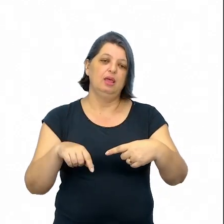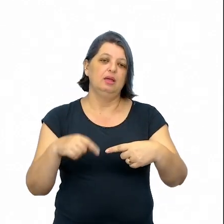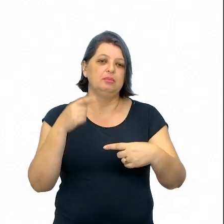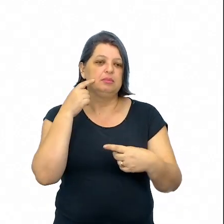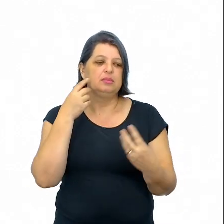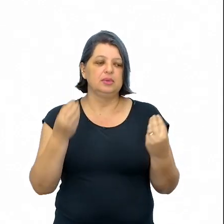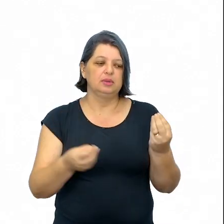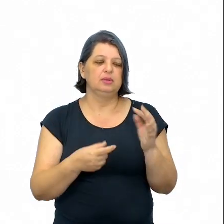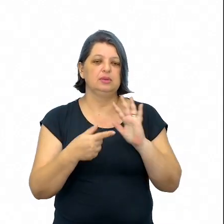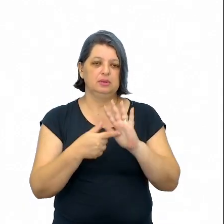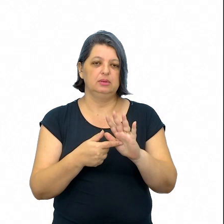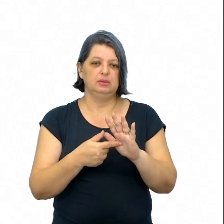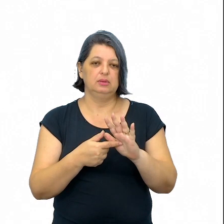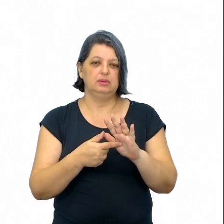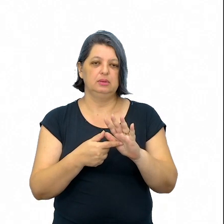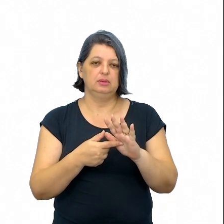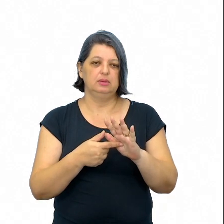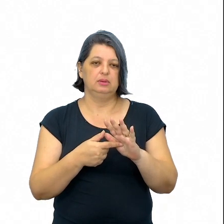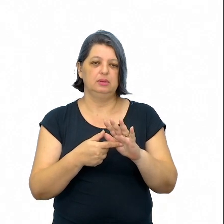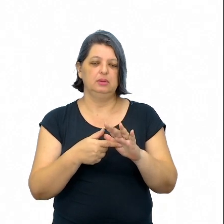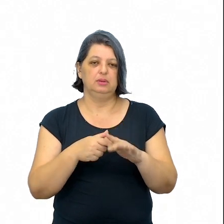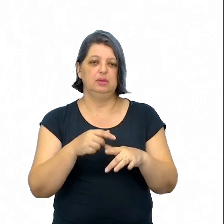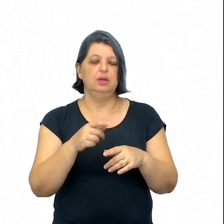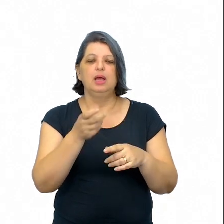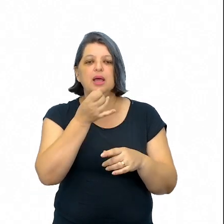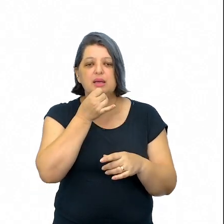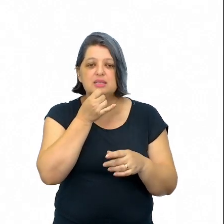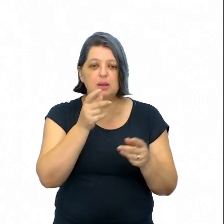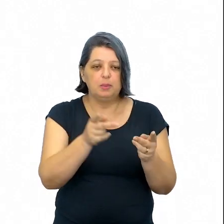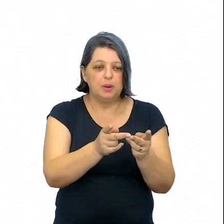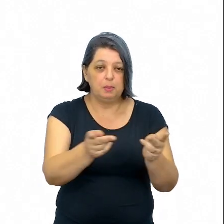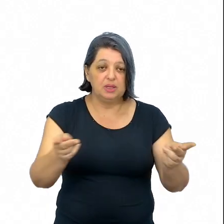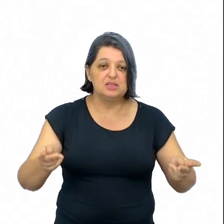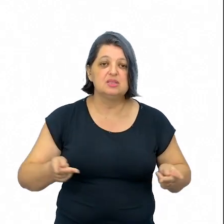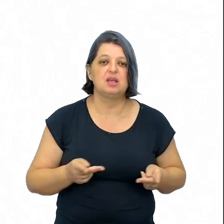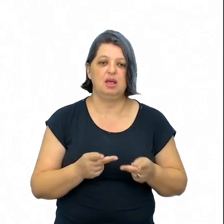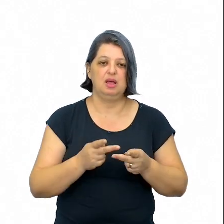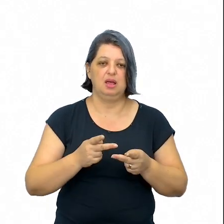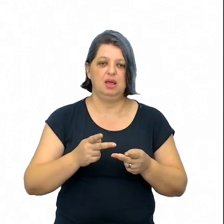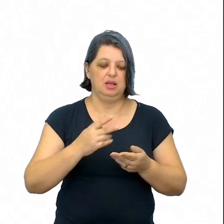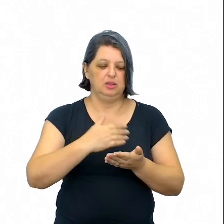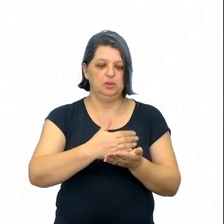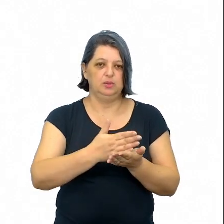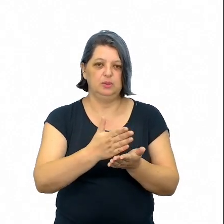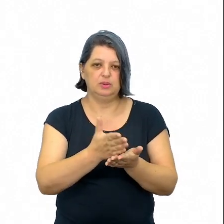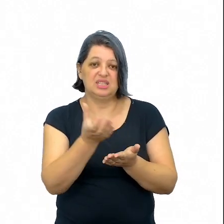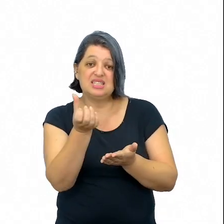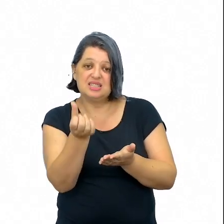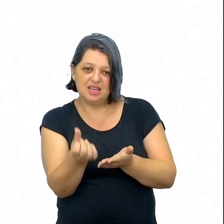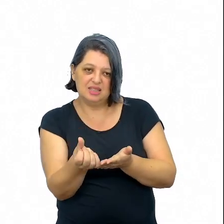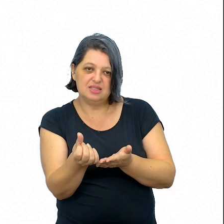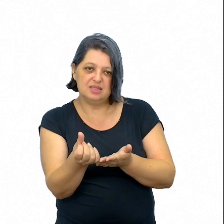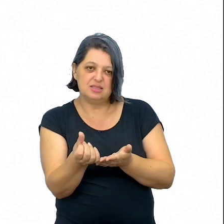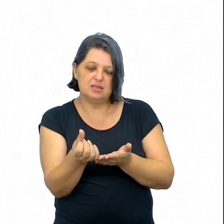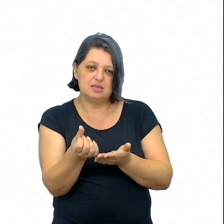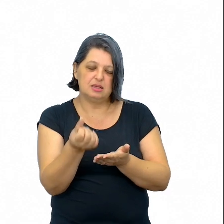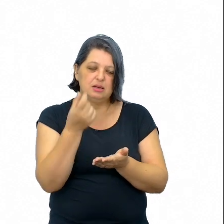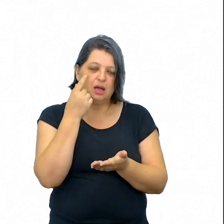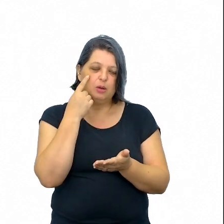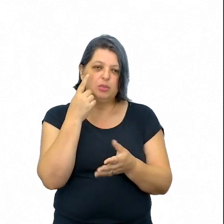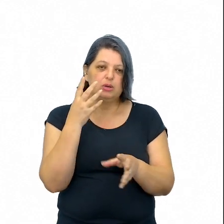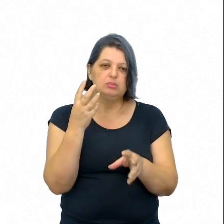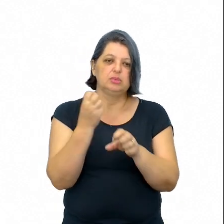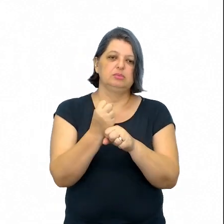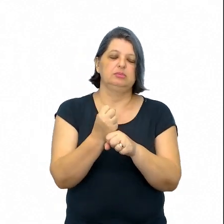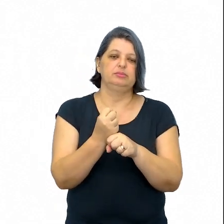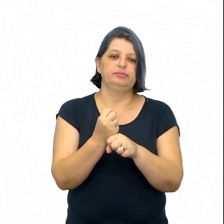falar que eu tenho 5 de uma pizza dividida em 6 pedaços, eu comi 5, para nós, é uma coisa. É